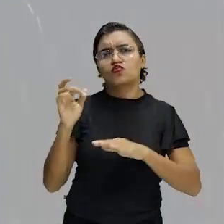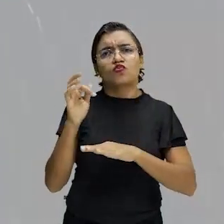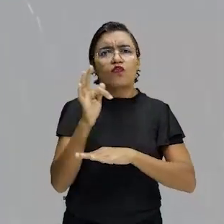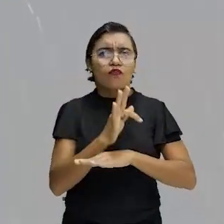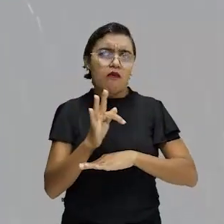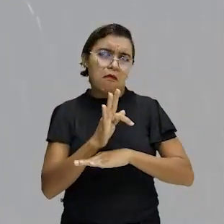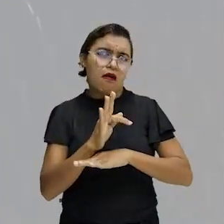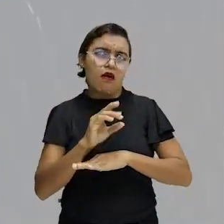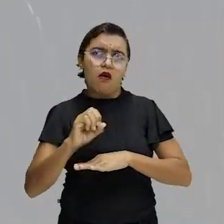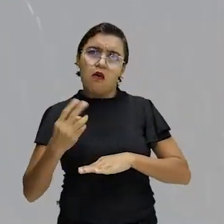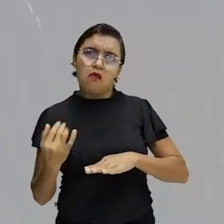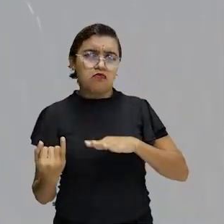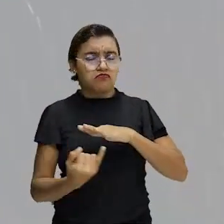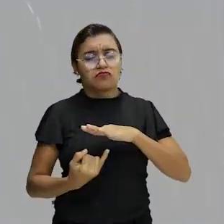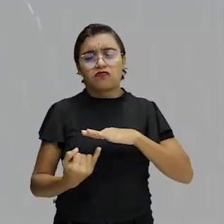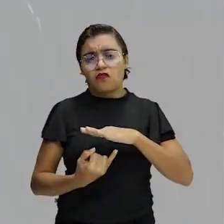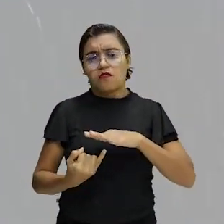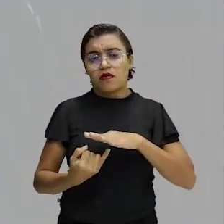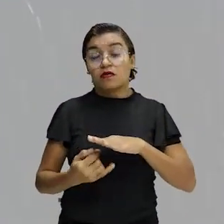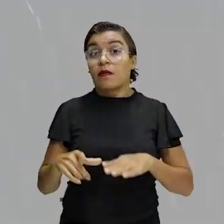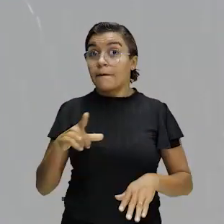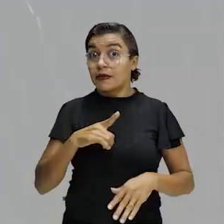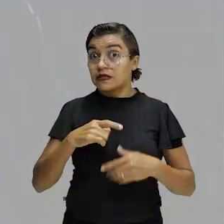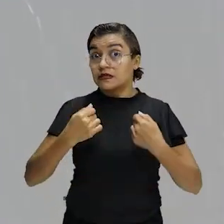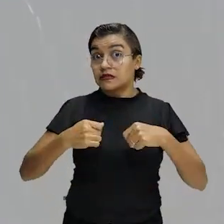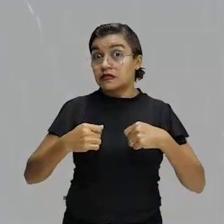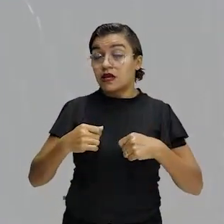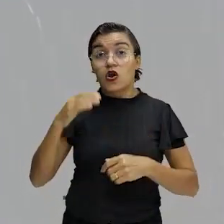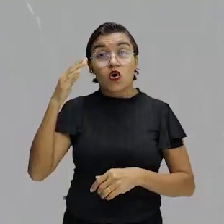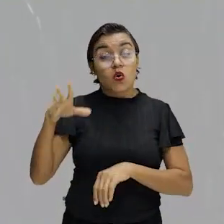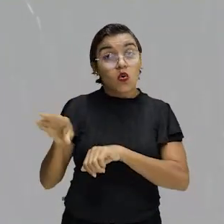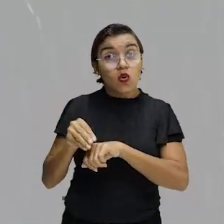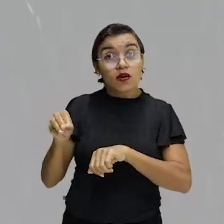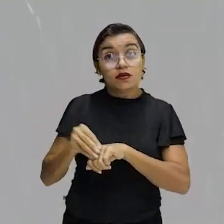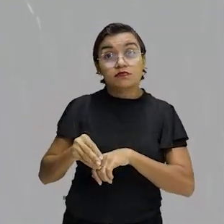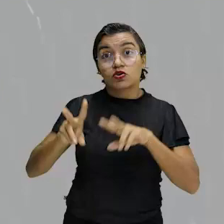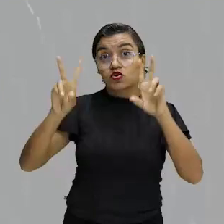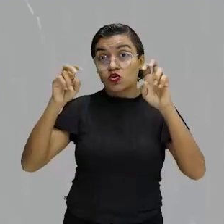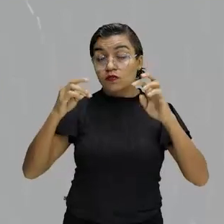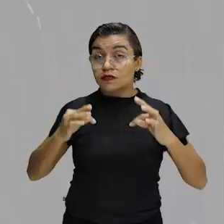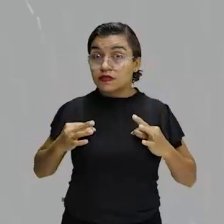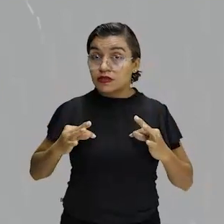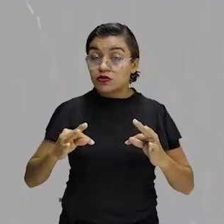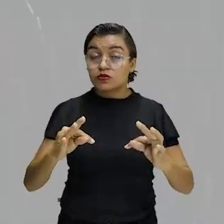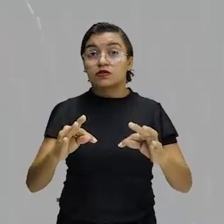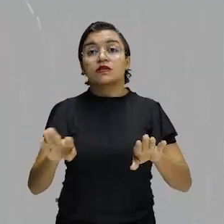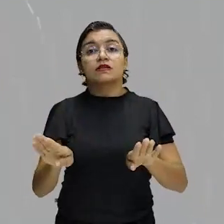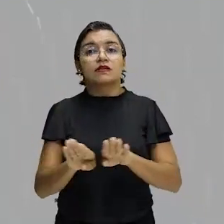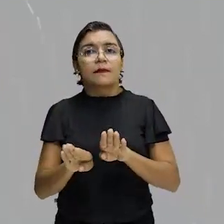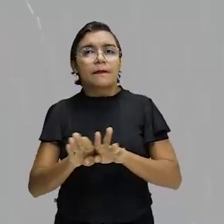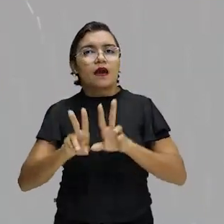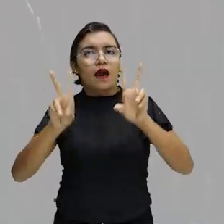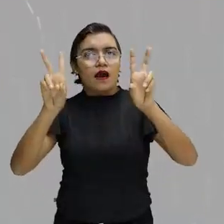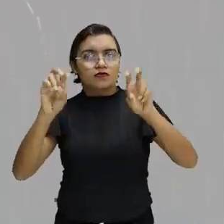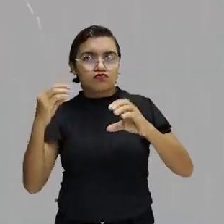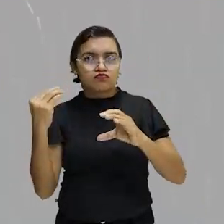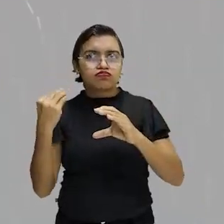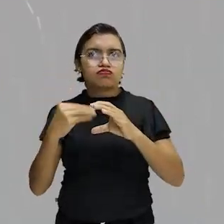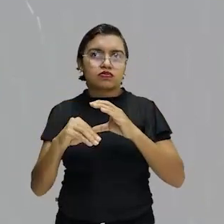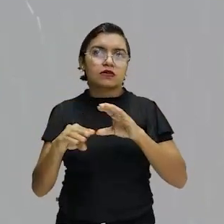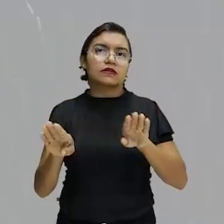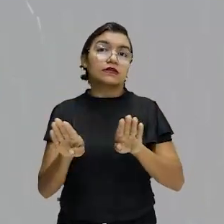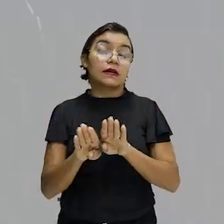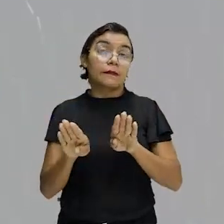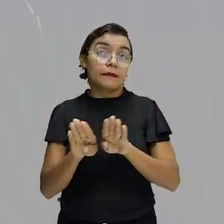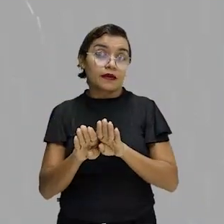informal. Temos que ter conhecimento, sim, sobre tecnologia. Temos que colocar ali o assunto e...